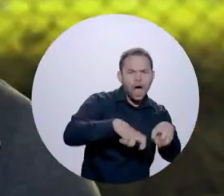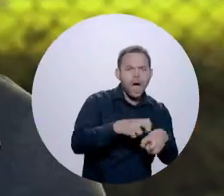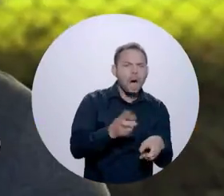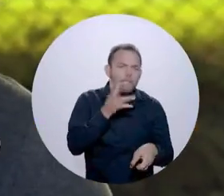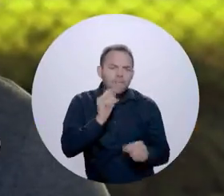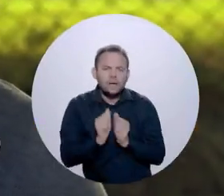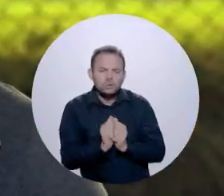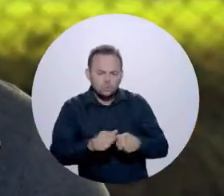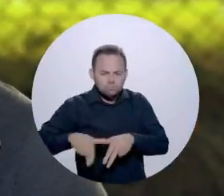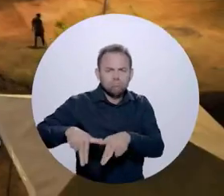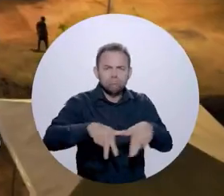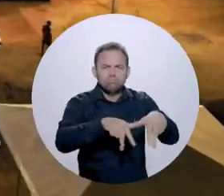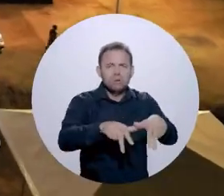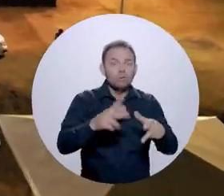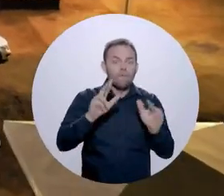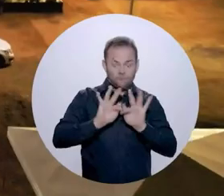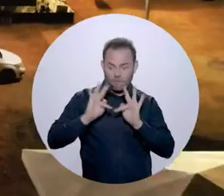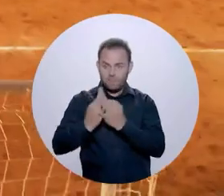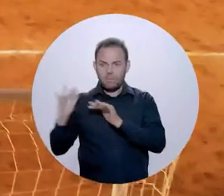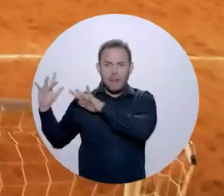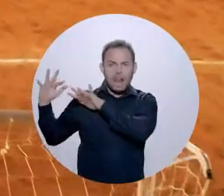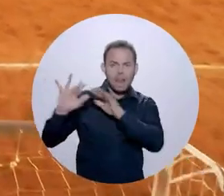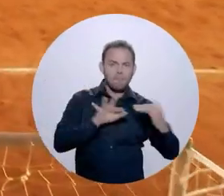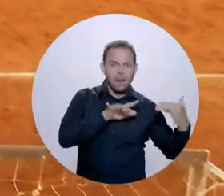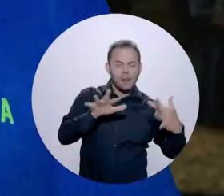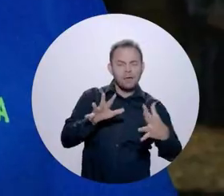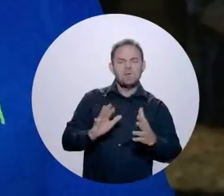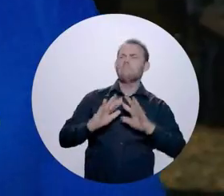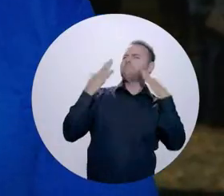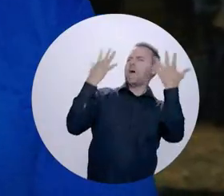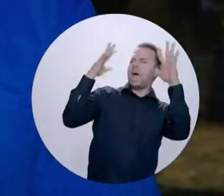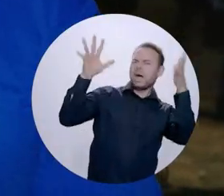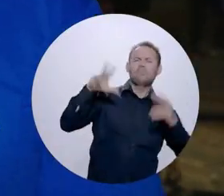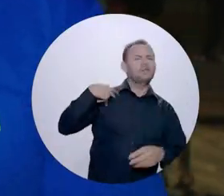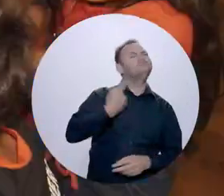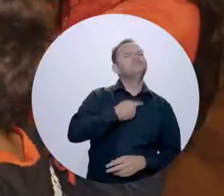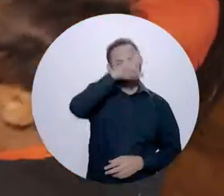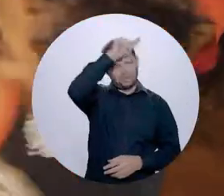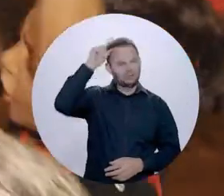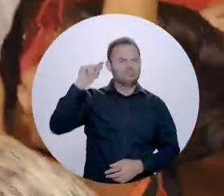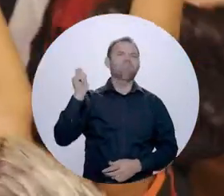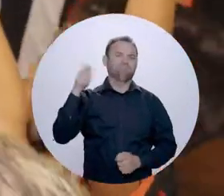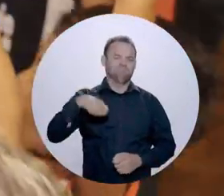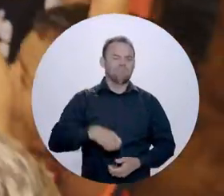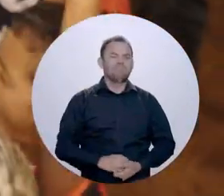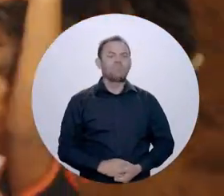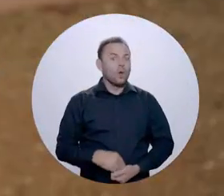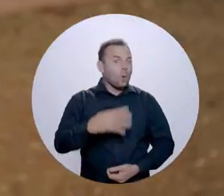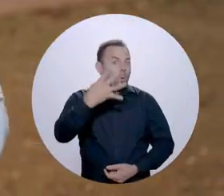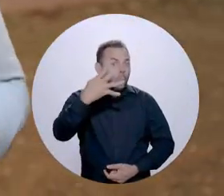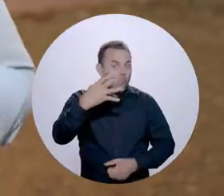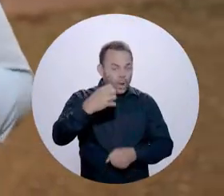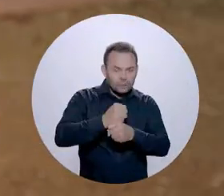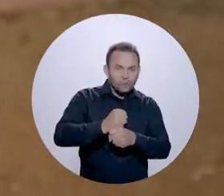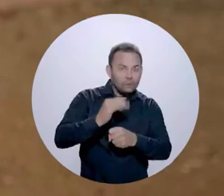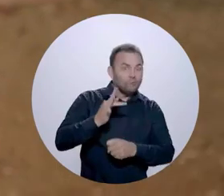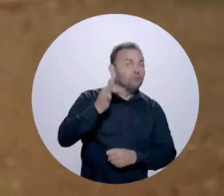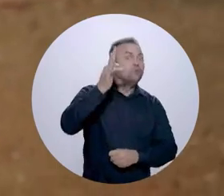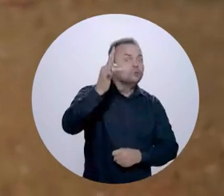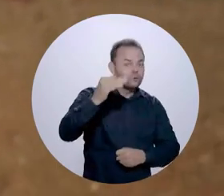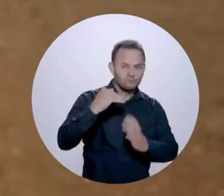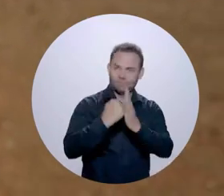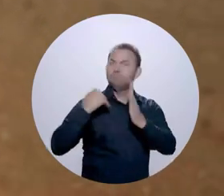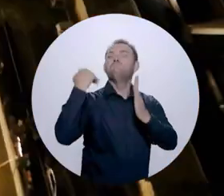pais. As famílias estão indo nas beiradas de campo assistir jogos agora. Tá de parabéns, nossa prefeita. Com mais